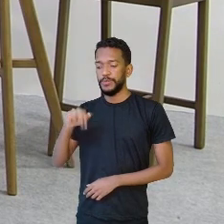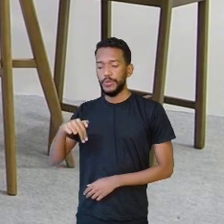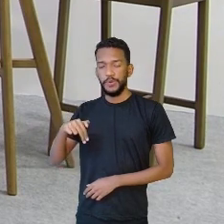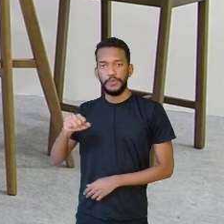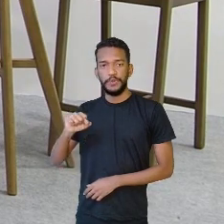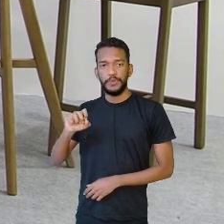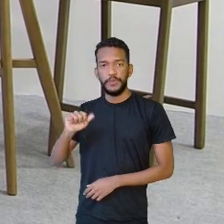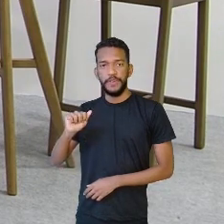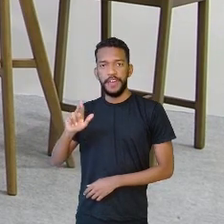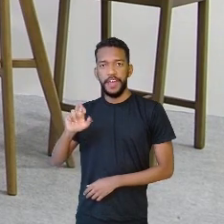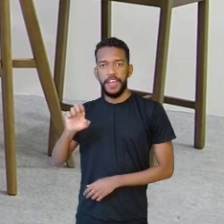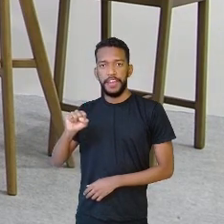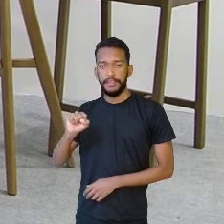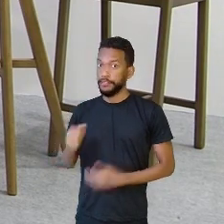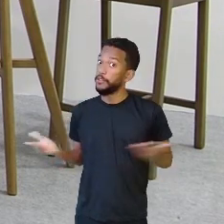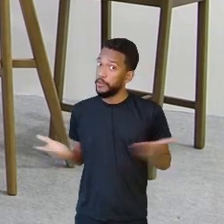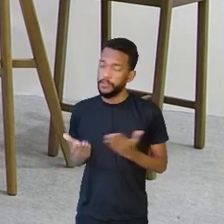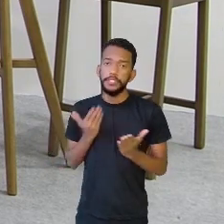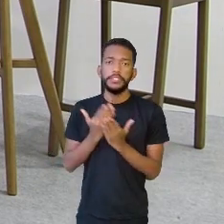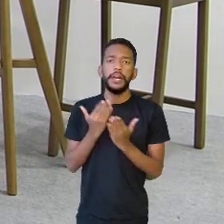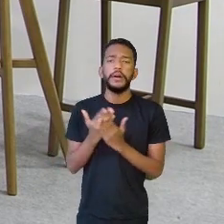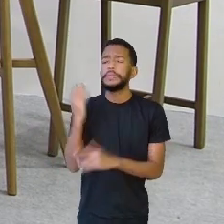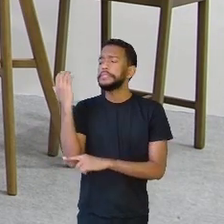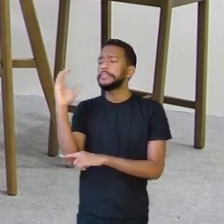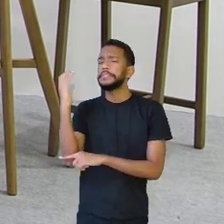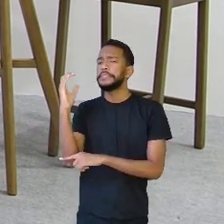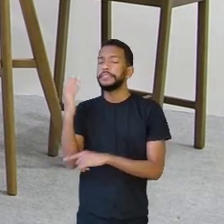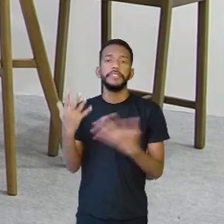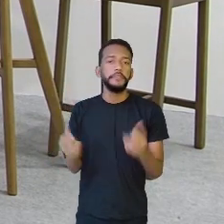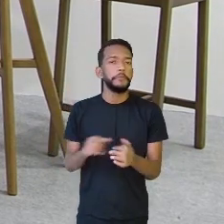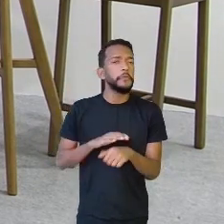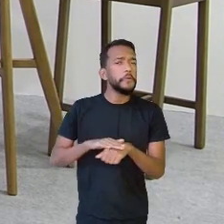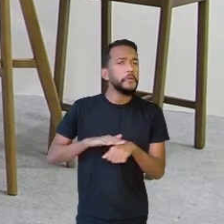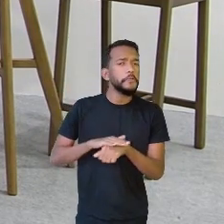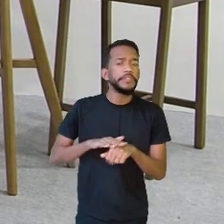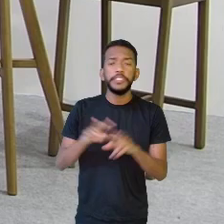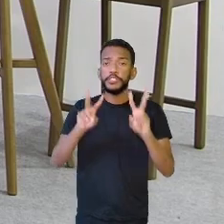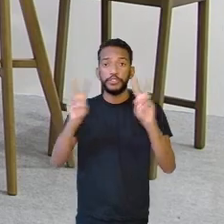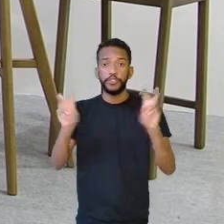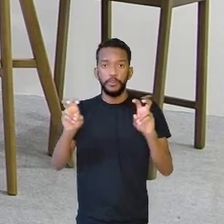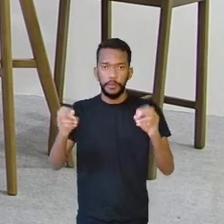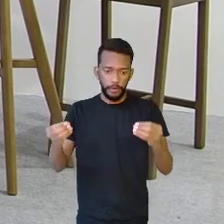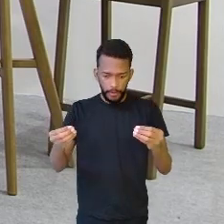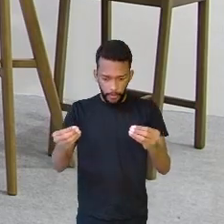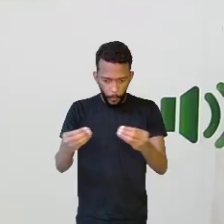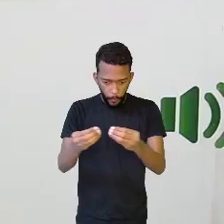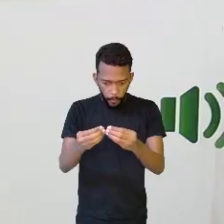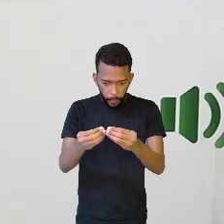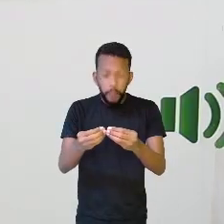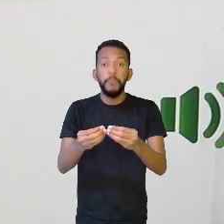hoje, na nossa aula de ciências, nós iremos conversar sobre combustão.